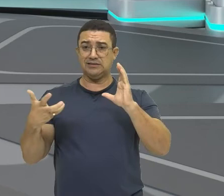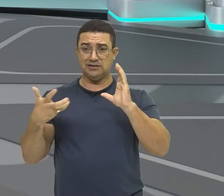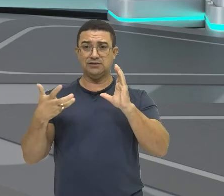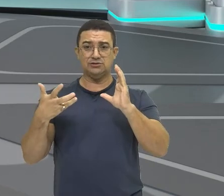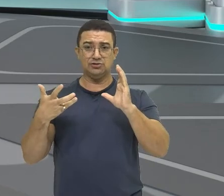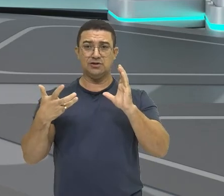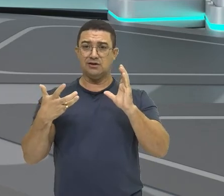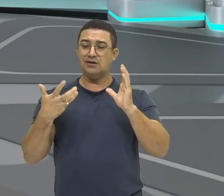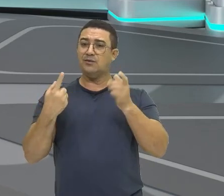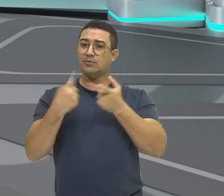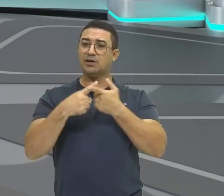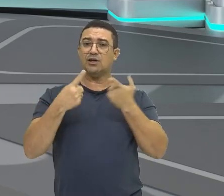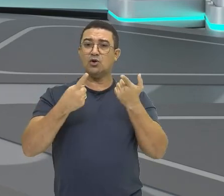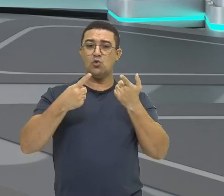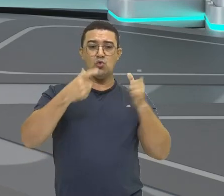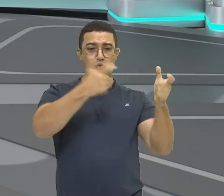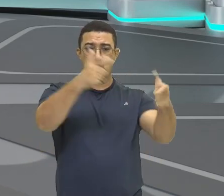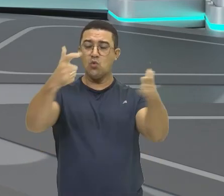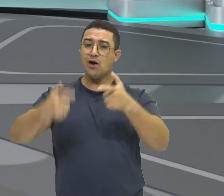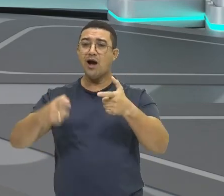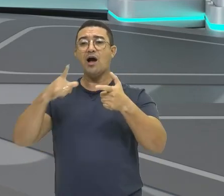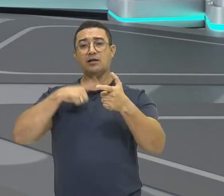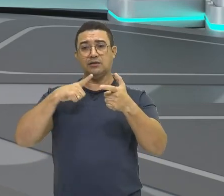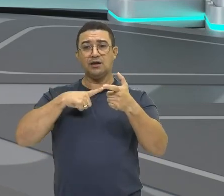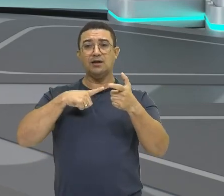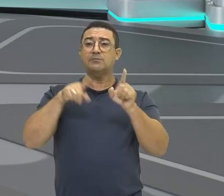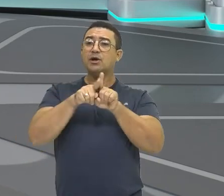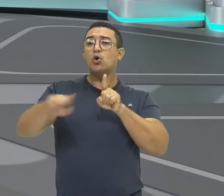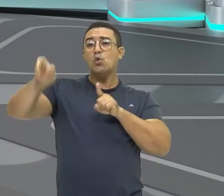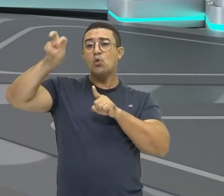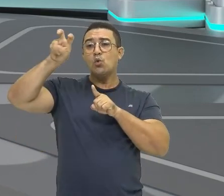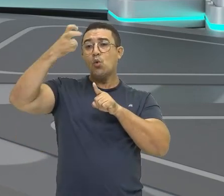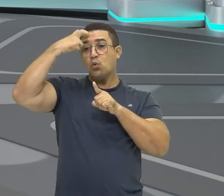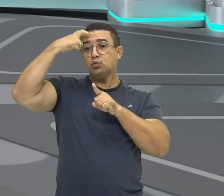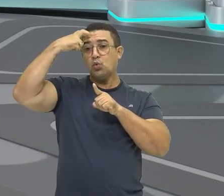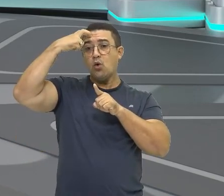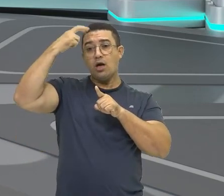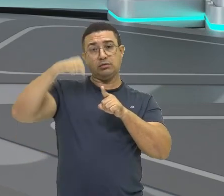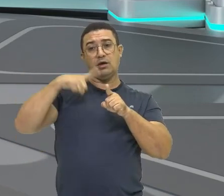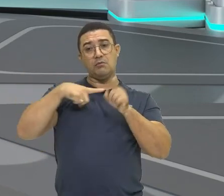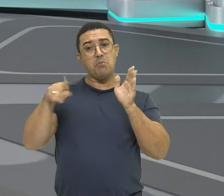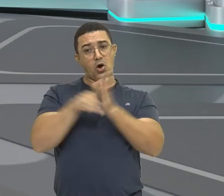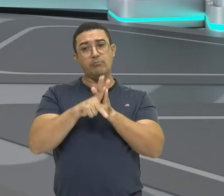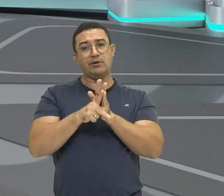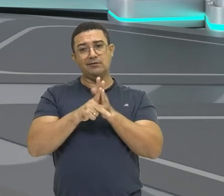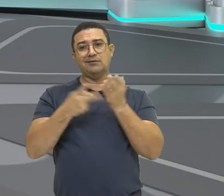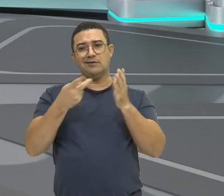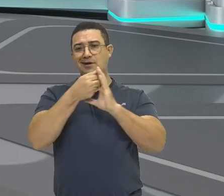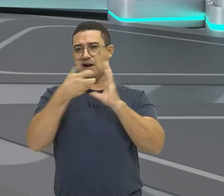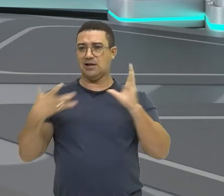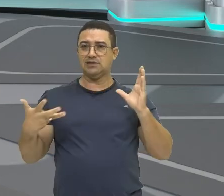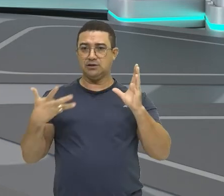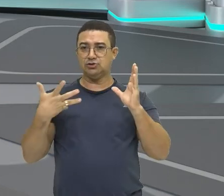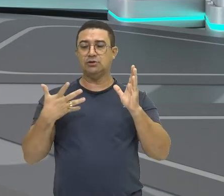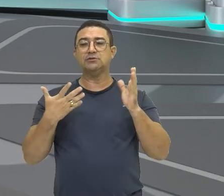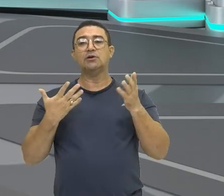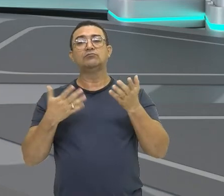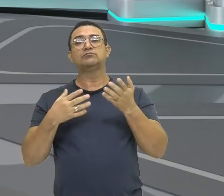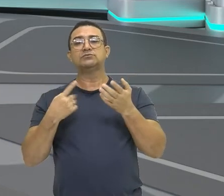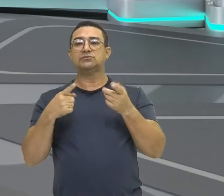qualquer ambiente tem sua característica, as culturas também têm sua característica. Né? Passamos pela Grécia, não